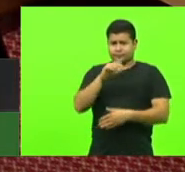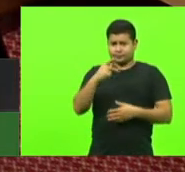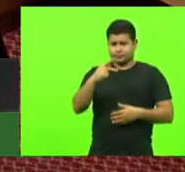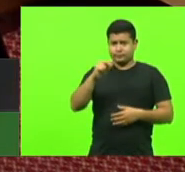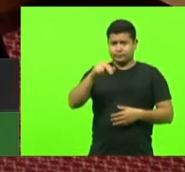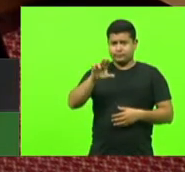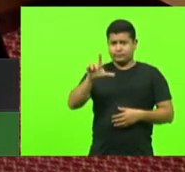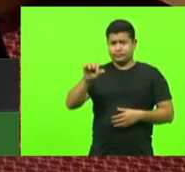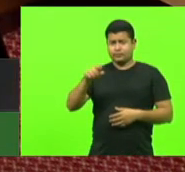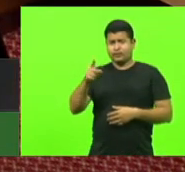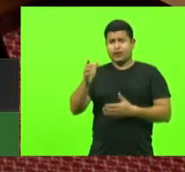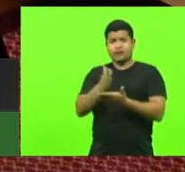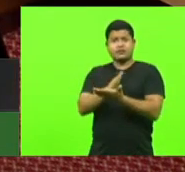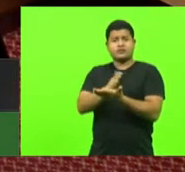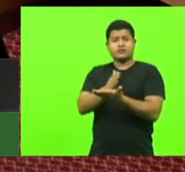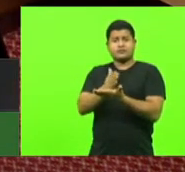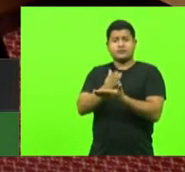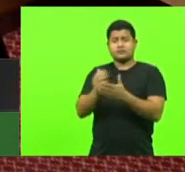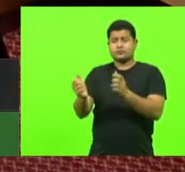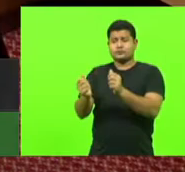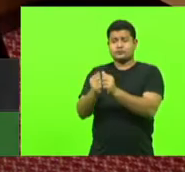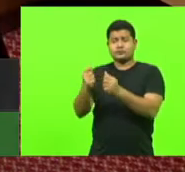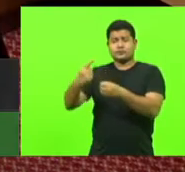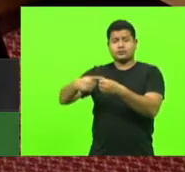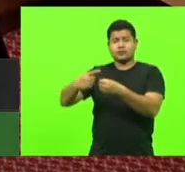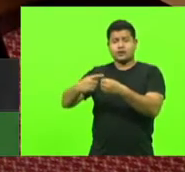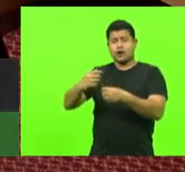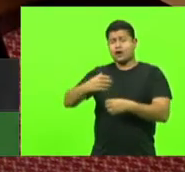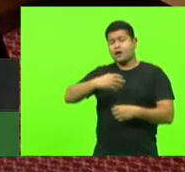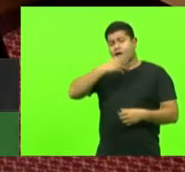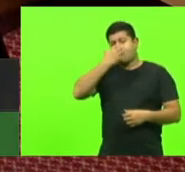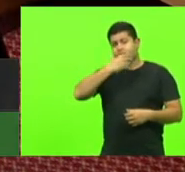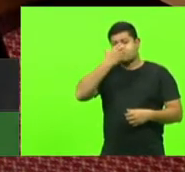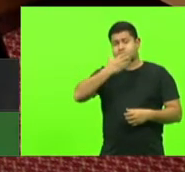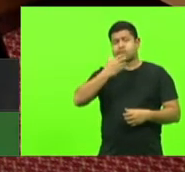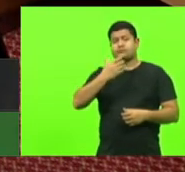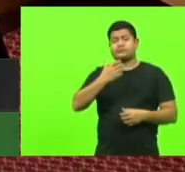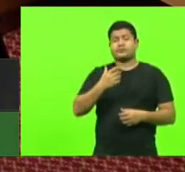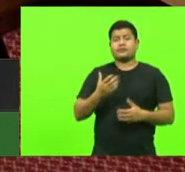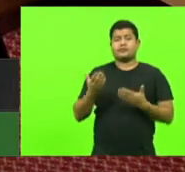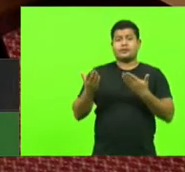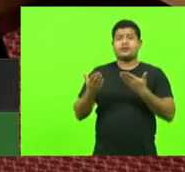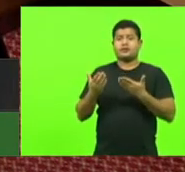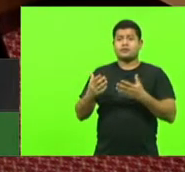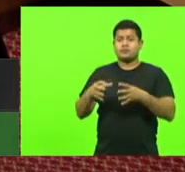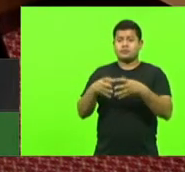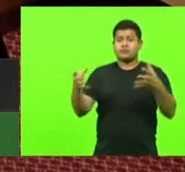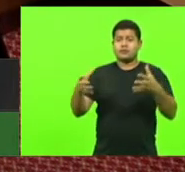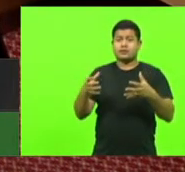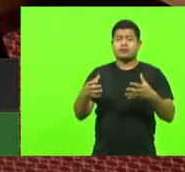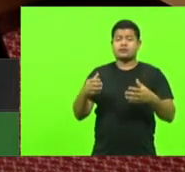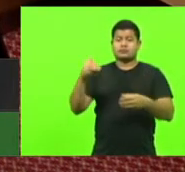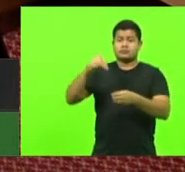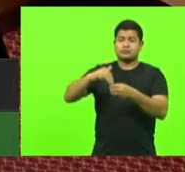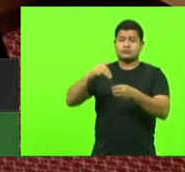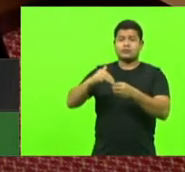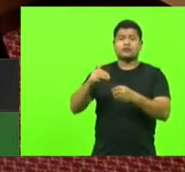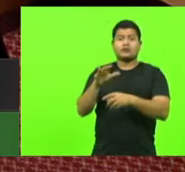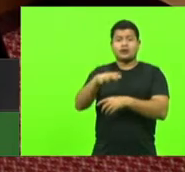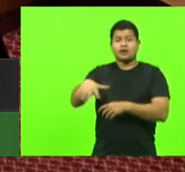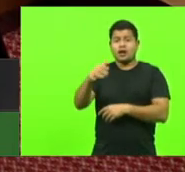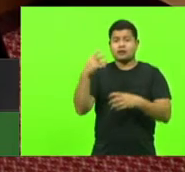Urubici, que está sendo um grande, né, um grande município na área do turismo. Então, Bom Retiro